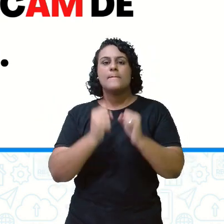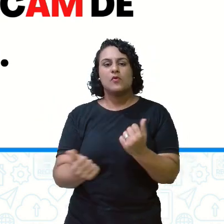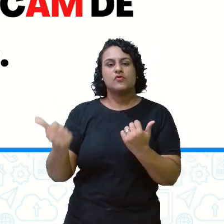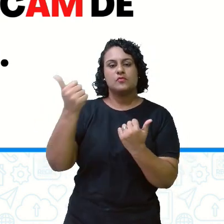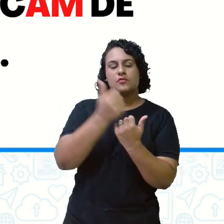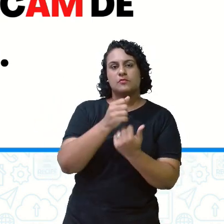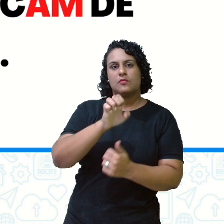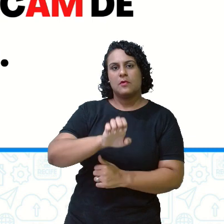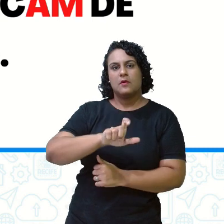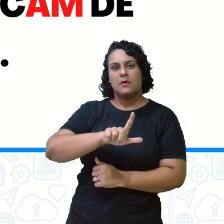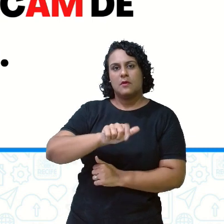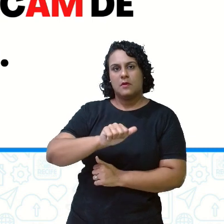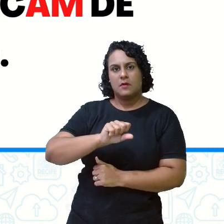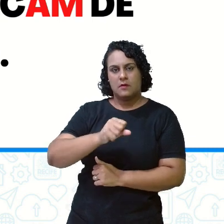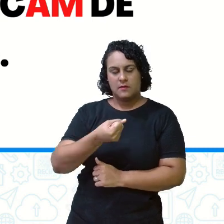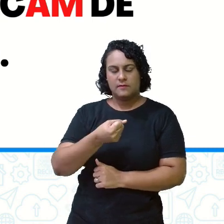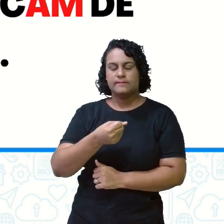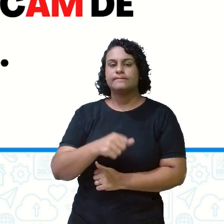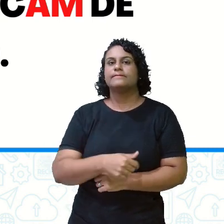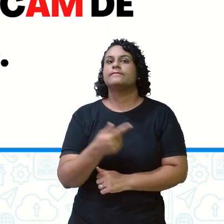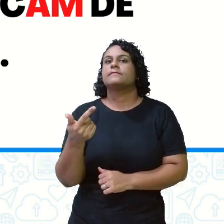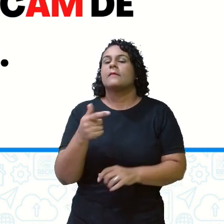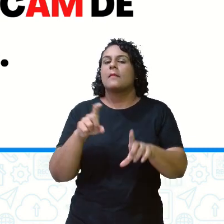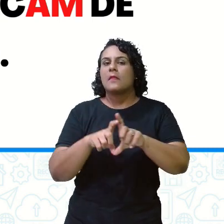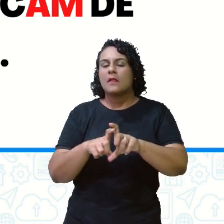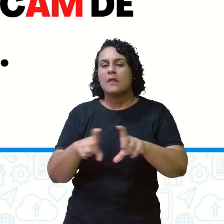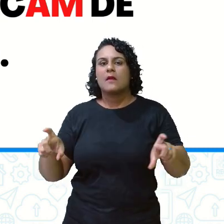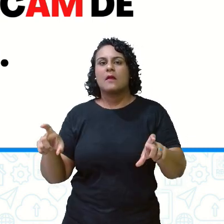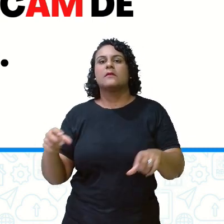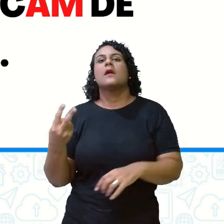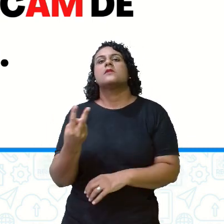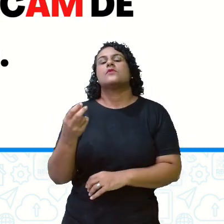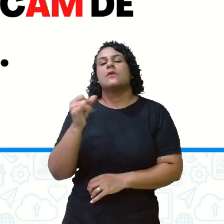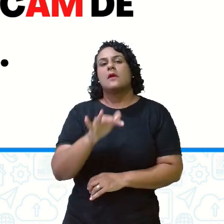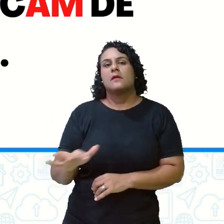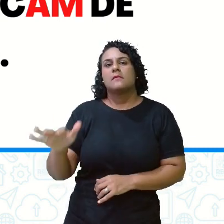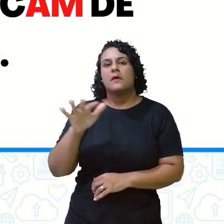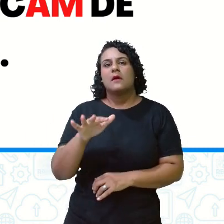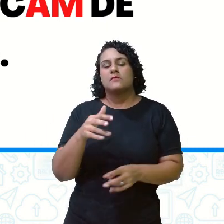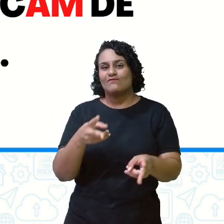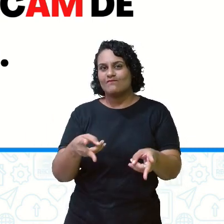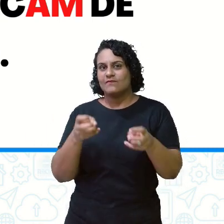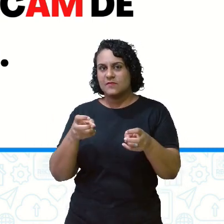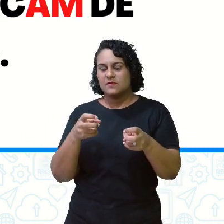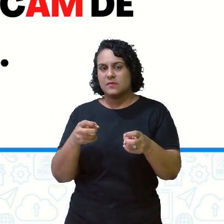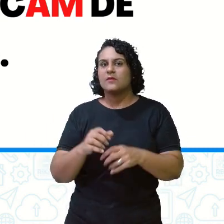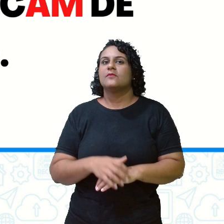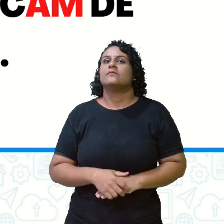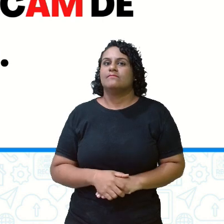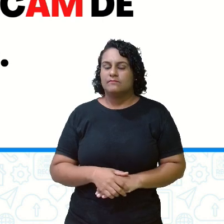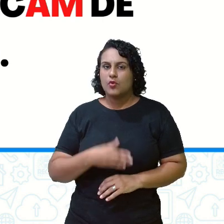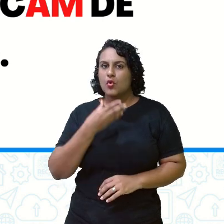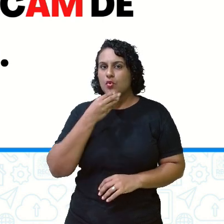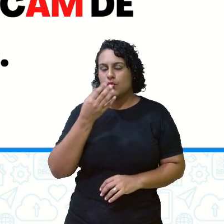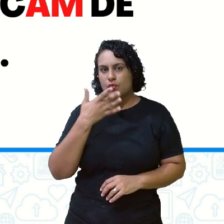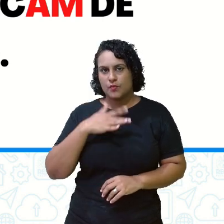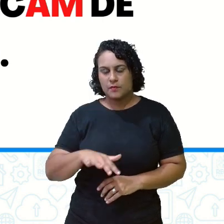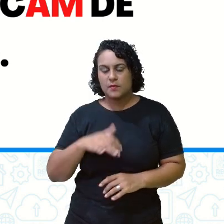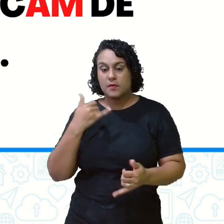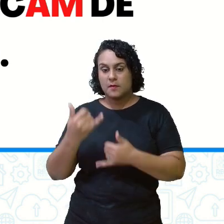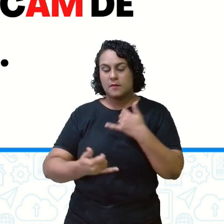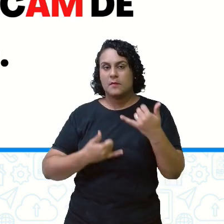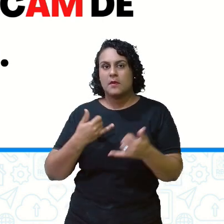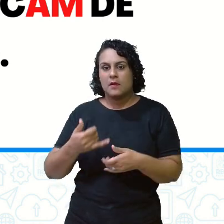agora a segunda frase, né, que é para a segunda imagem que a gente viu lá dos meninos. Os meninos brincam